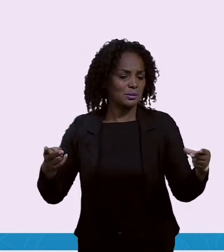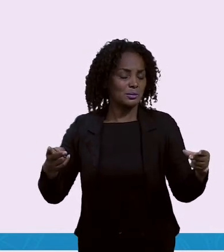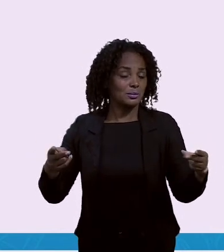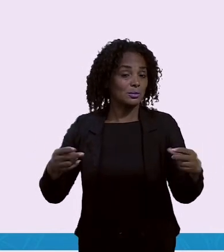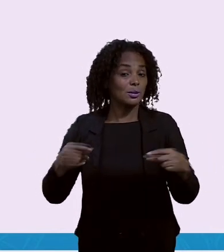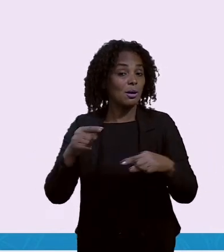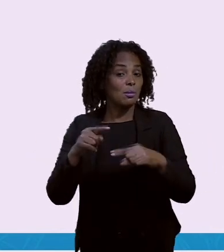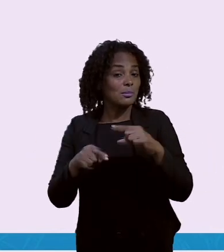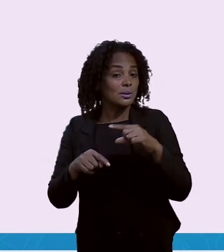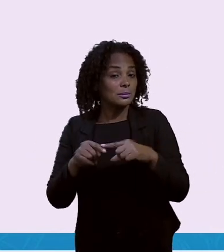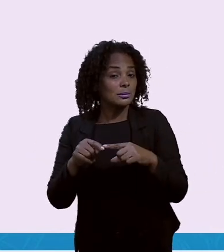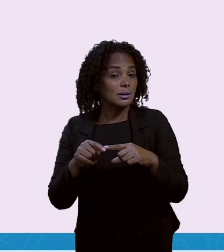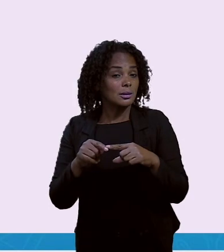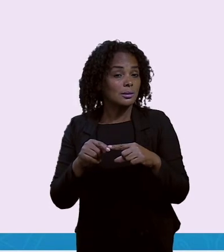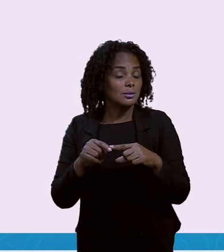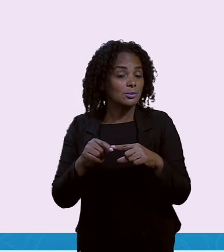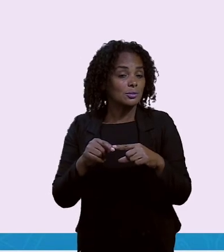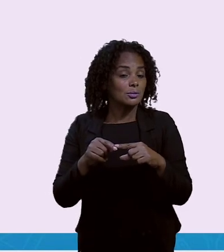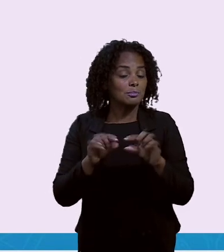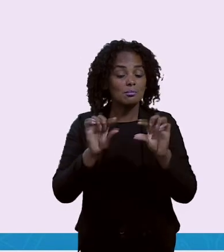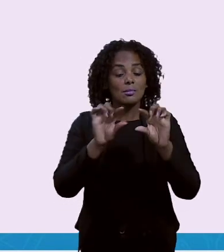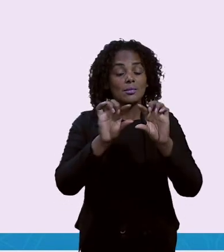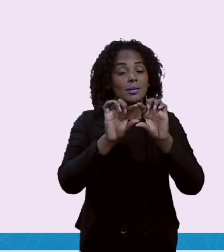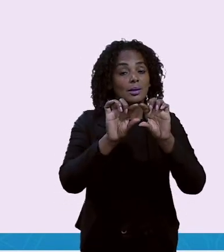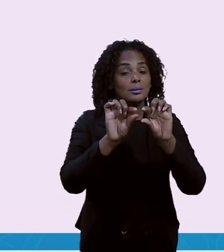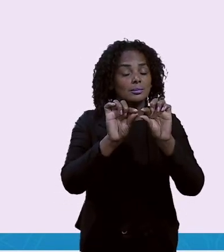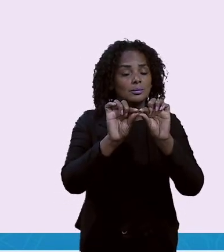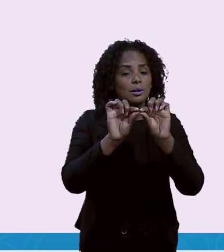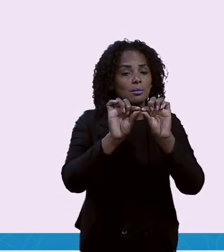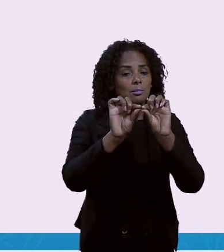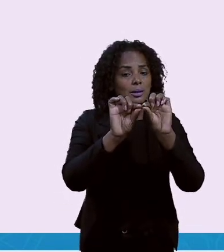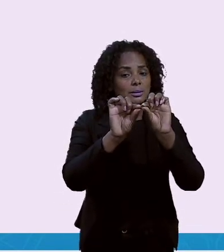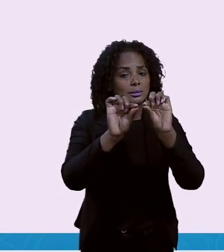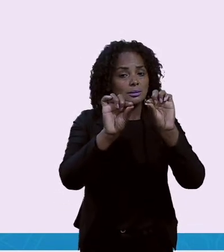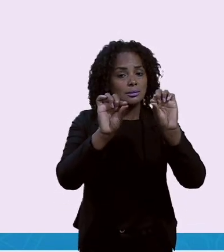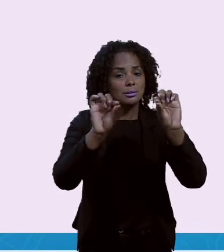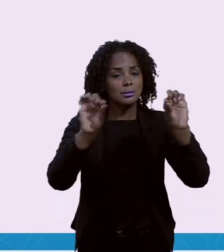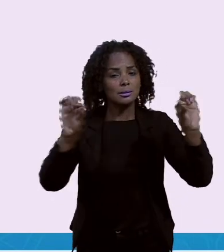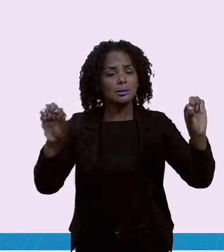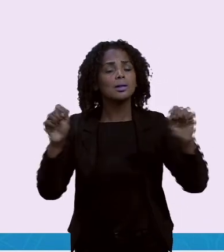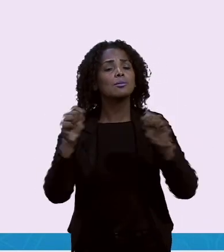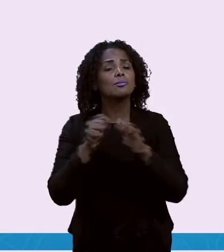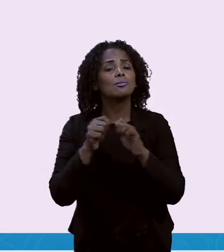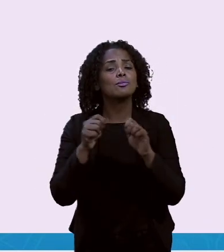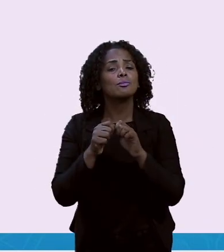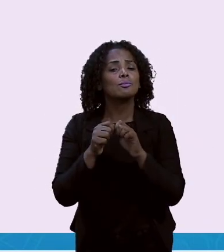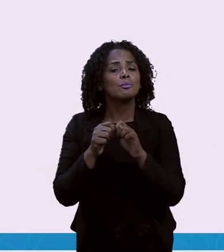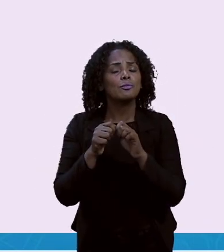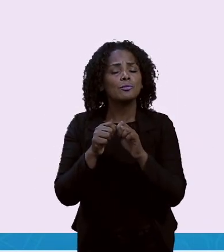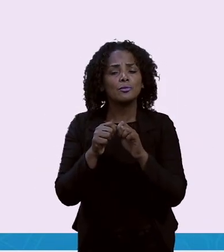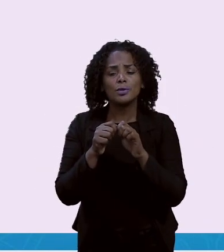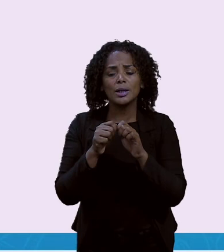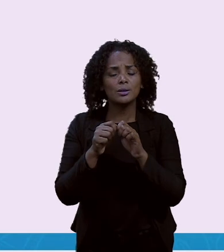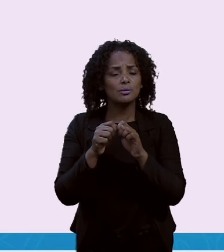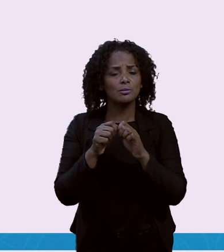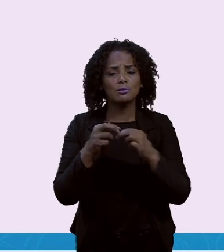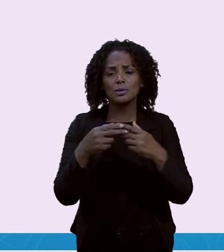madeira, de metal e aqui a mistura dos dois. E qual que é a diferença